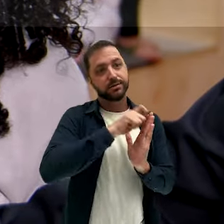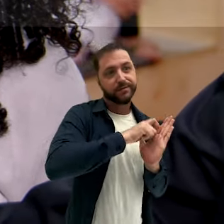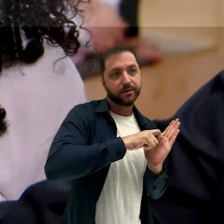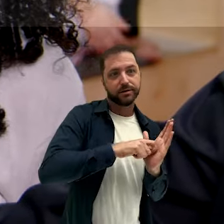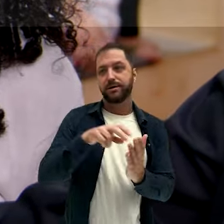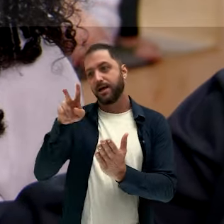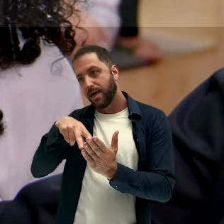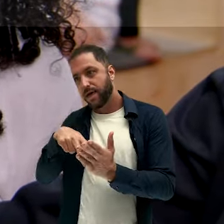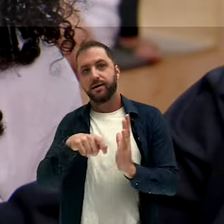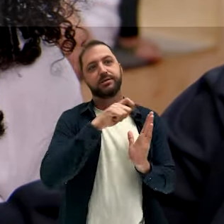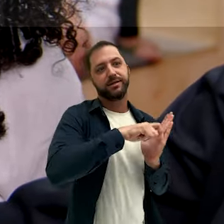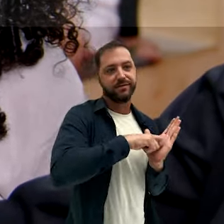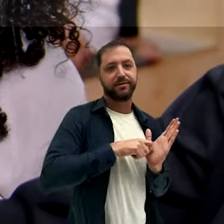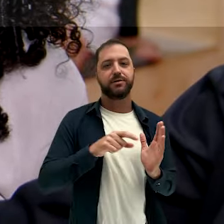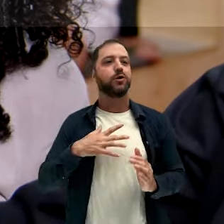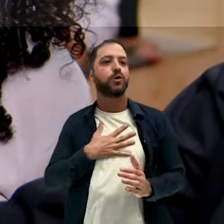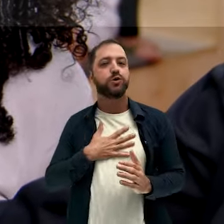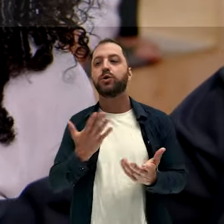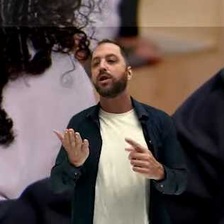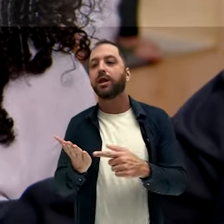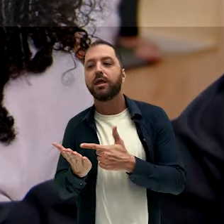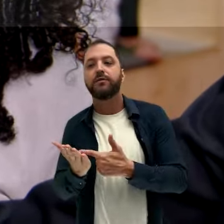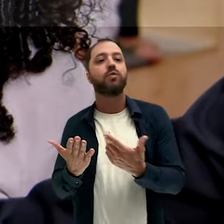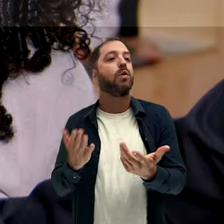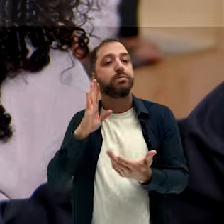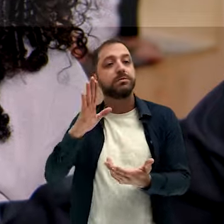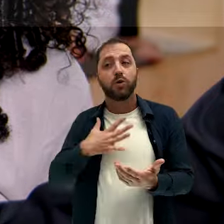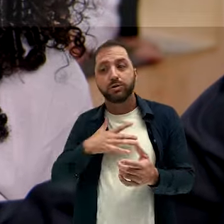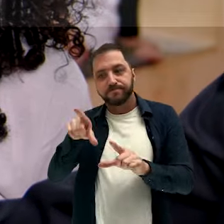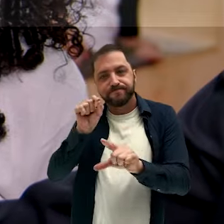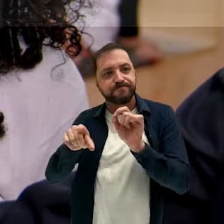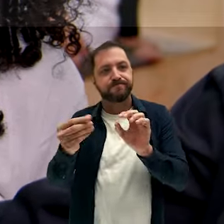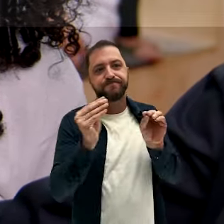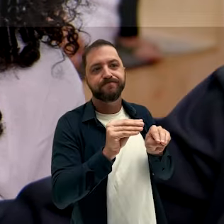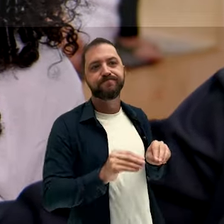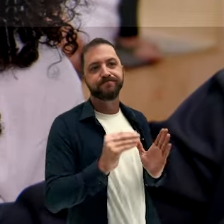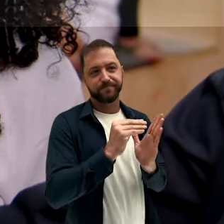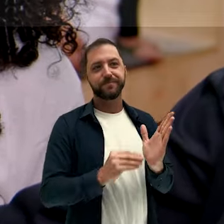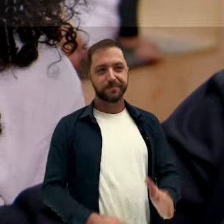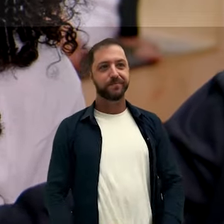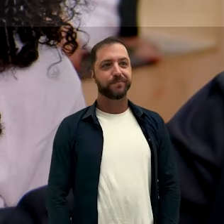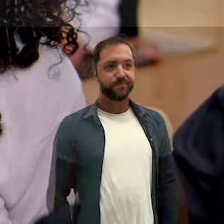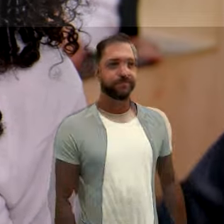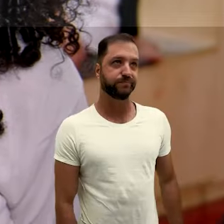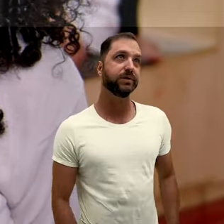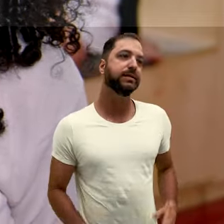o livro e escrevendo a resenha, as partes que você mais gosta, dos trechos.